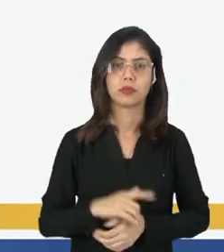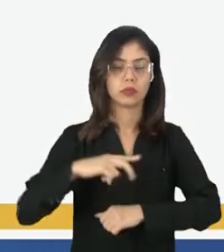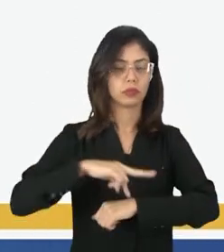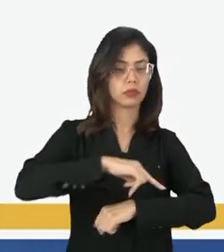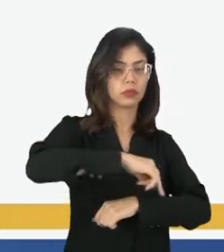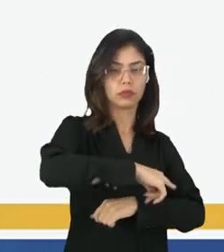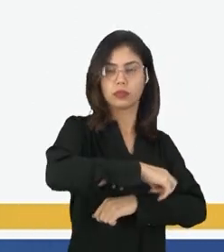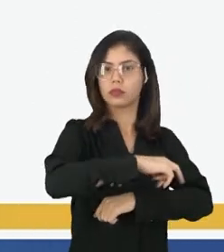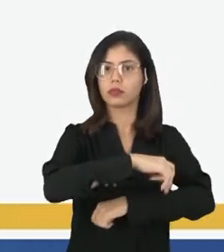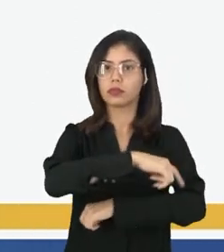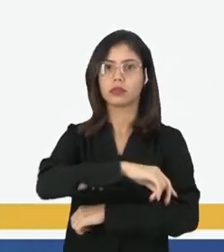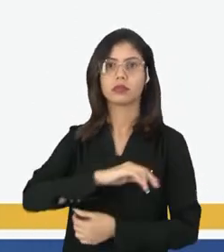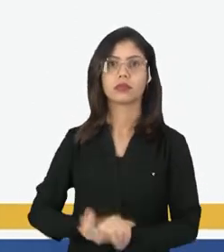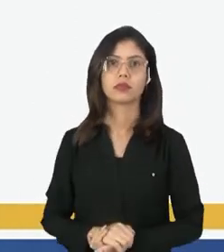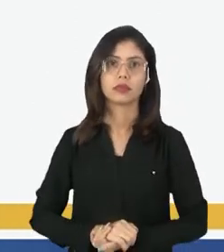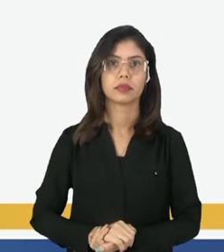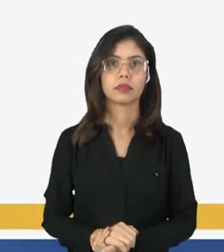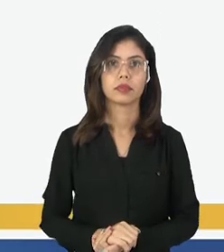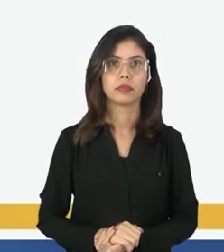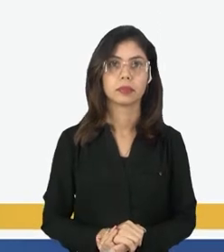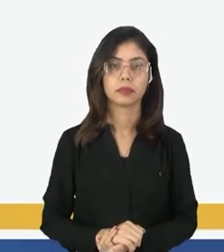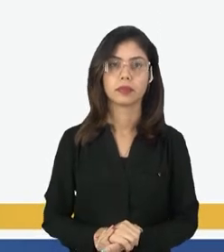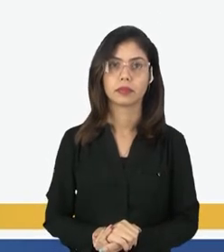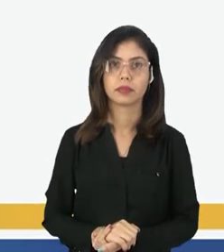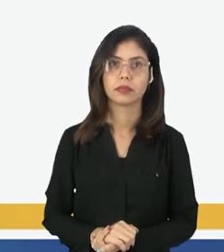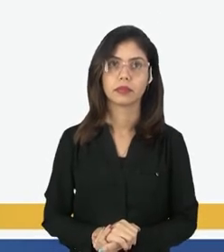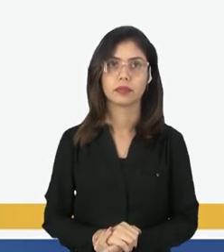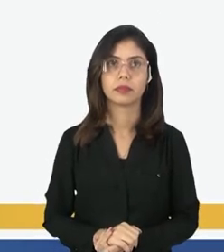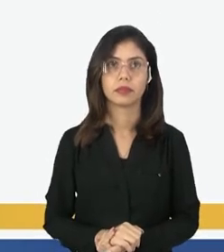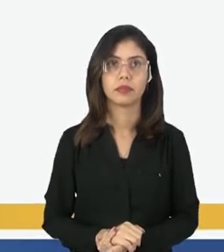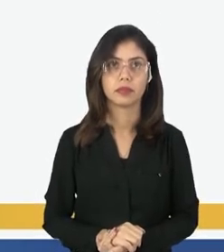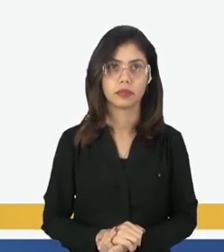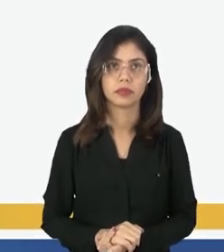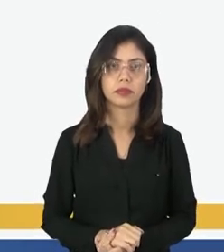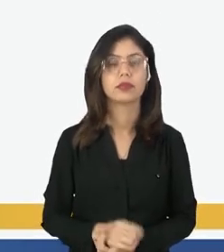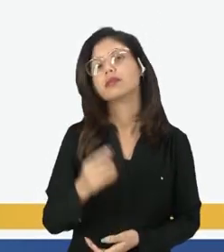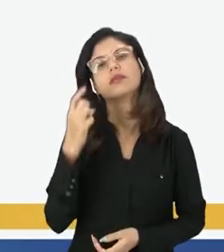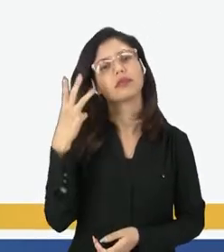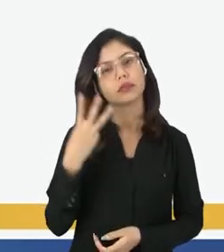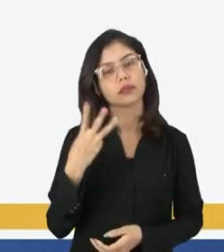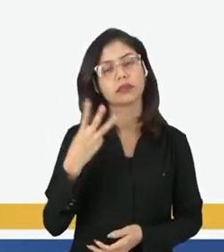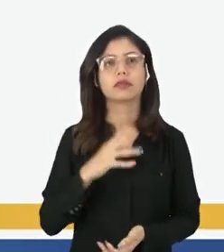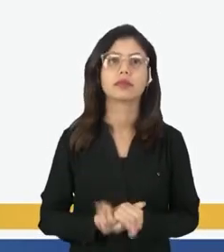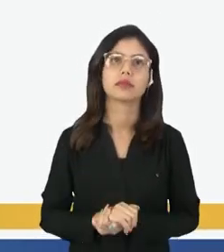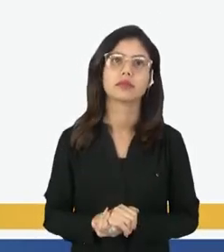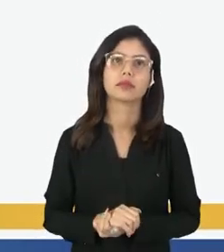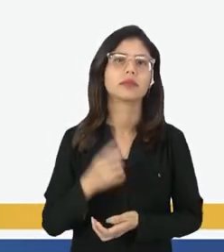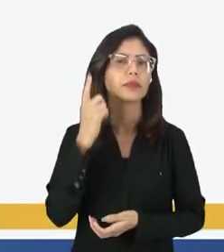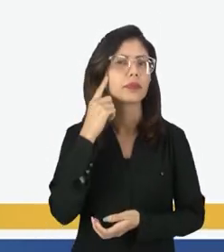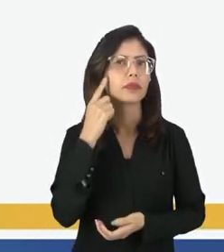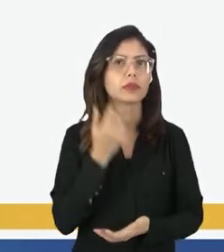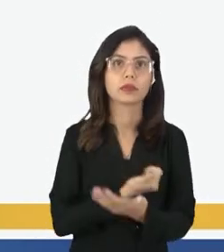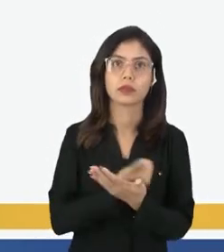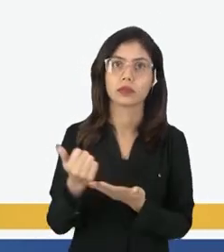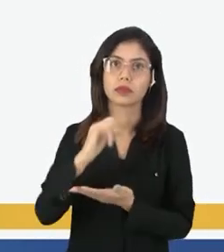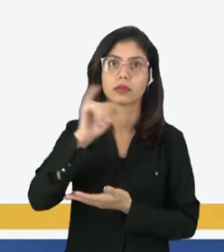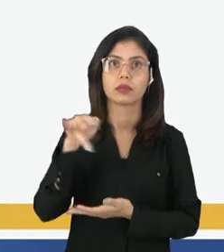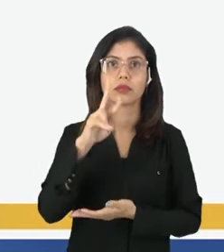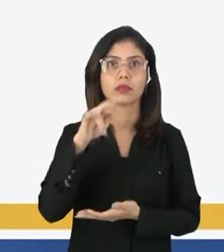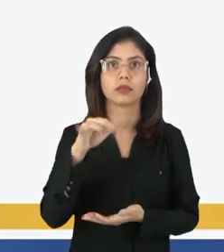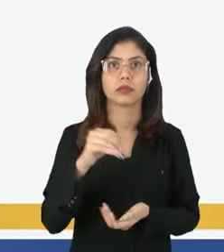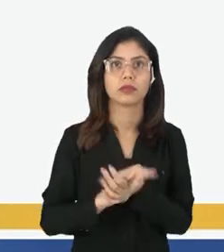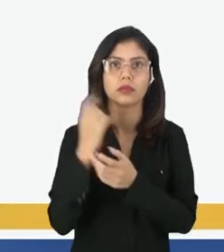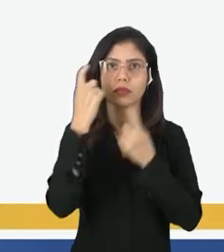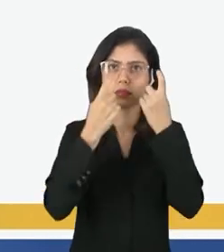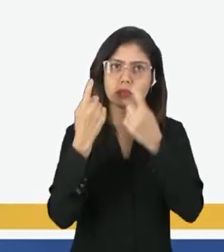em andava o pé que vamos pra próxima Questão questão 3 e reflita sobre